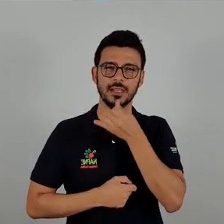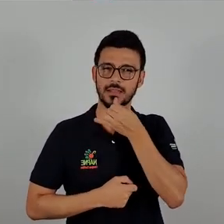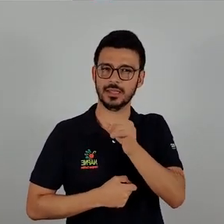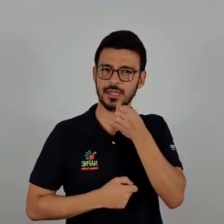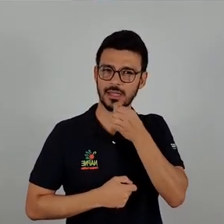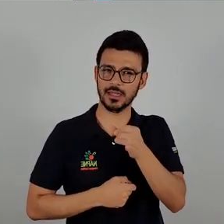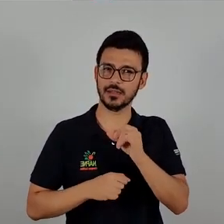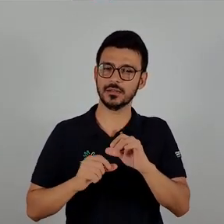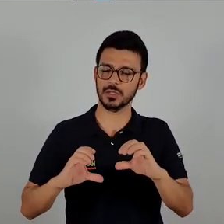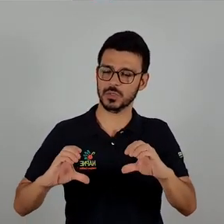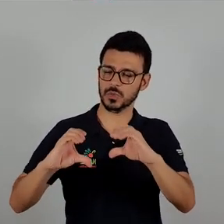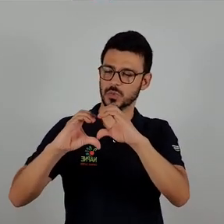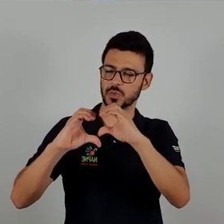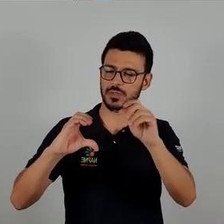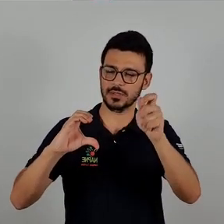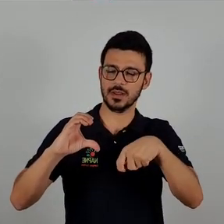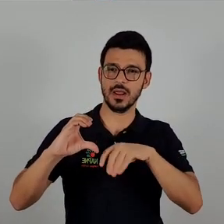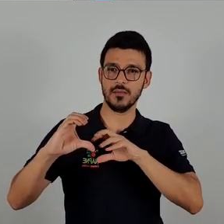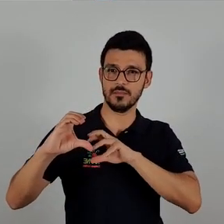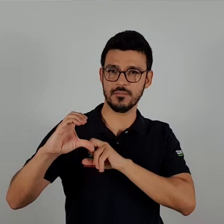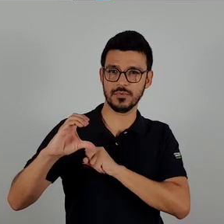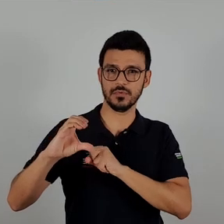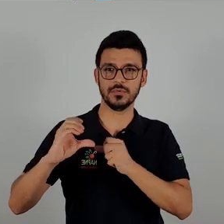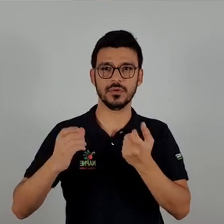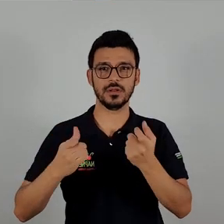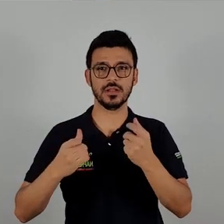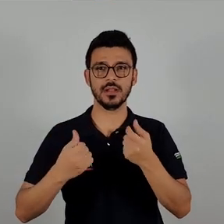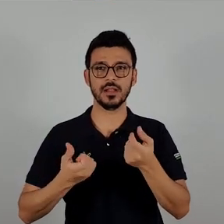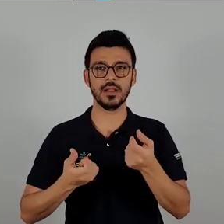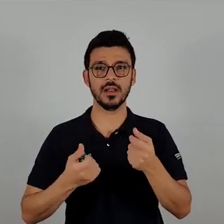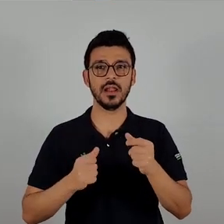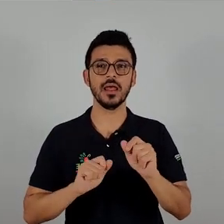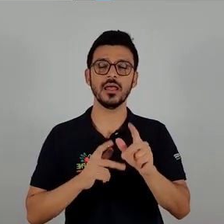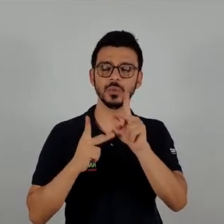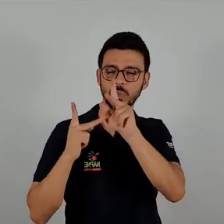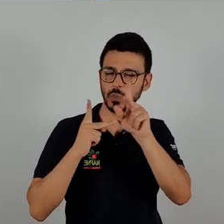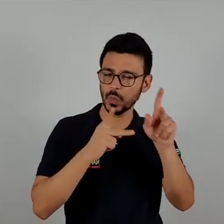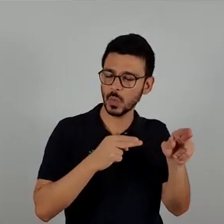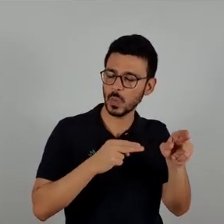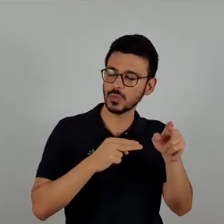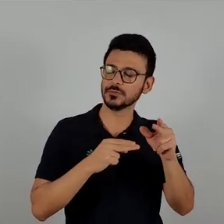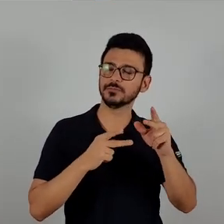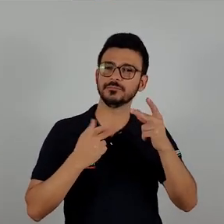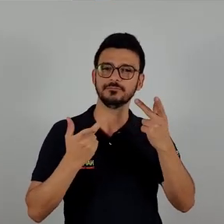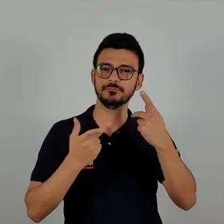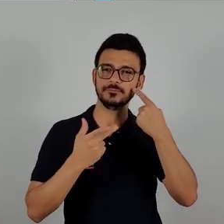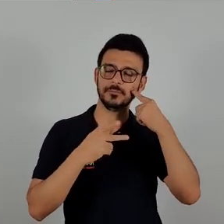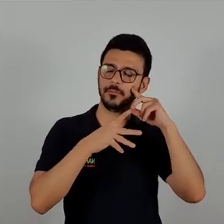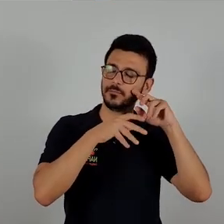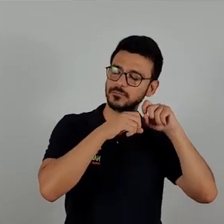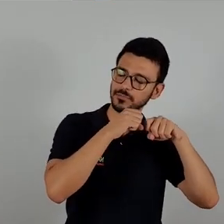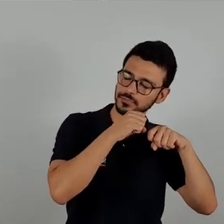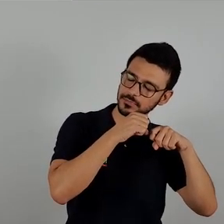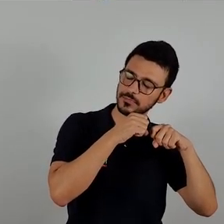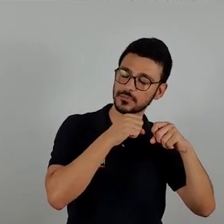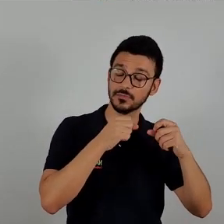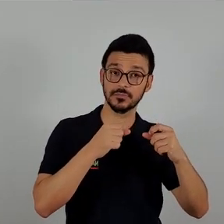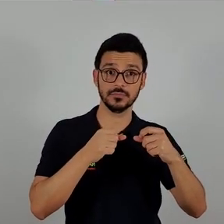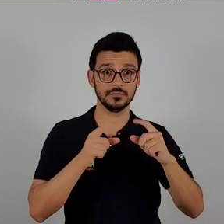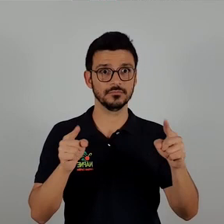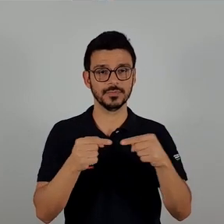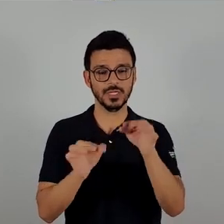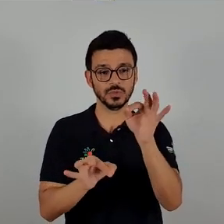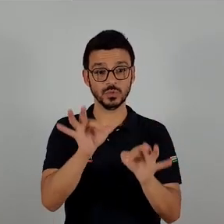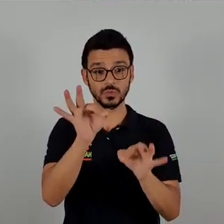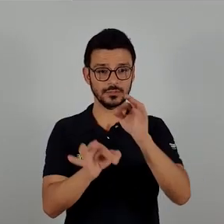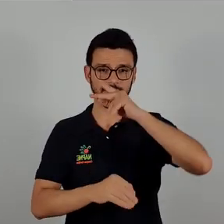tem dinheiro que pague deitar e dormir no seu travesseiro, sem nenhum tipo de remorso ou culpa. Esta é a energia que esse vai tratar